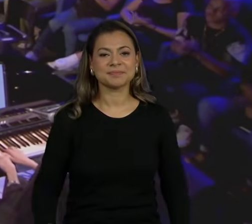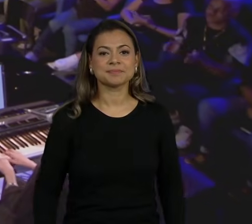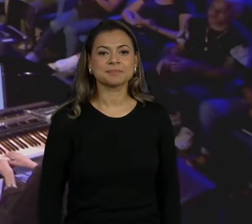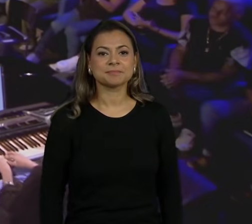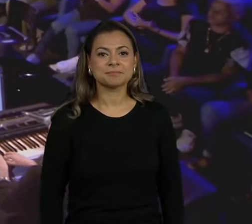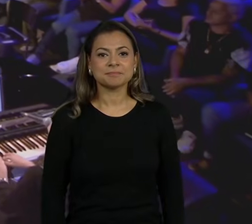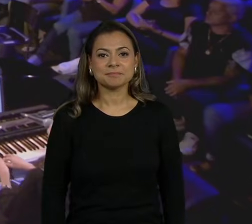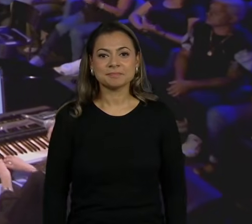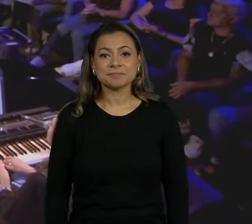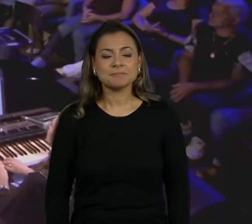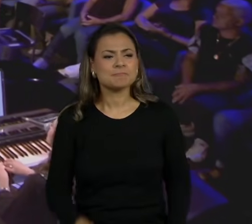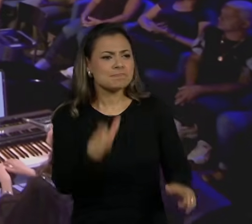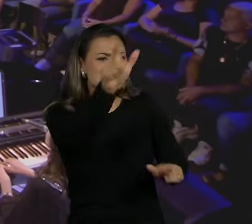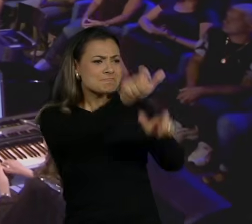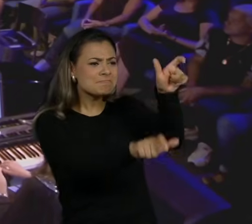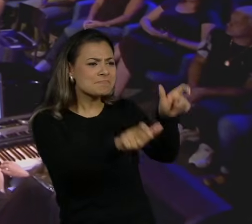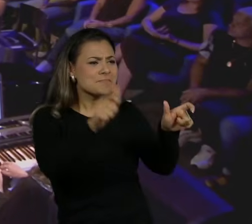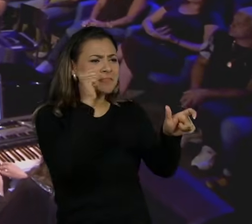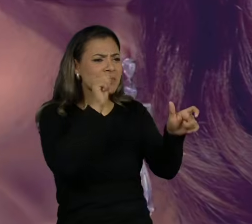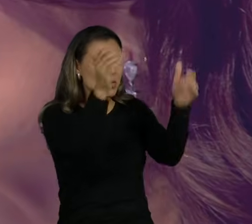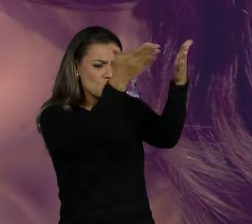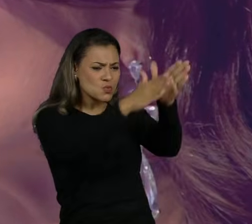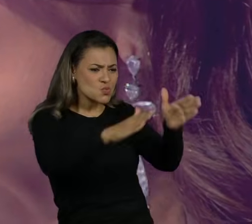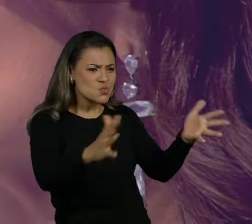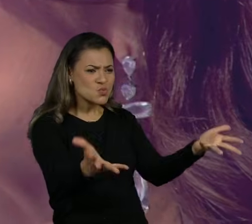Entre deusas e bofetões,